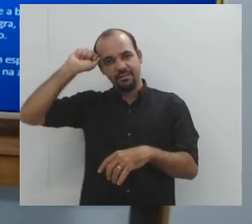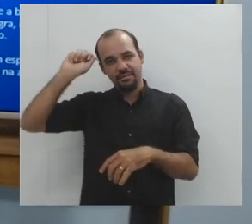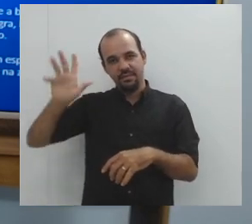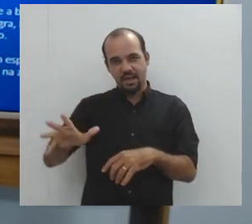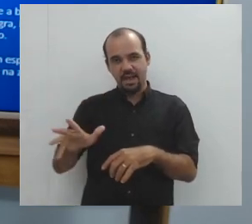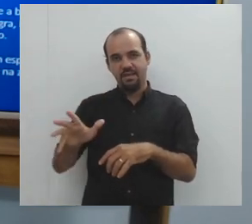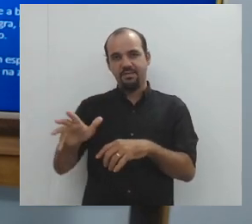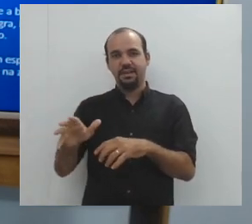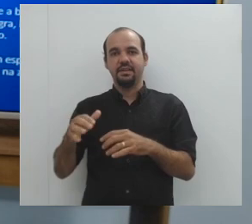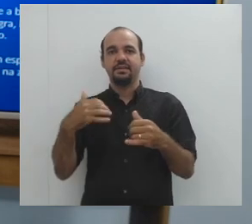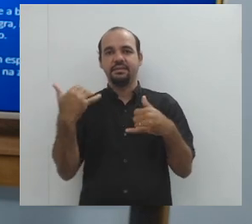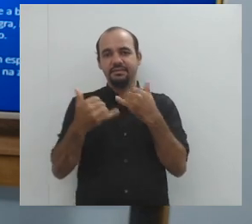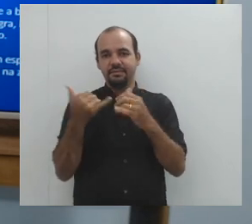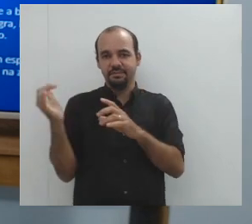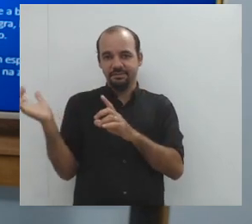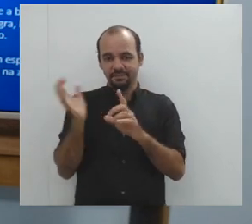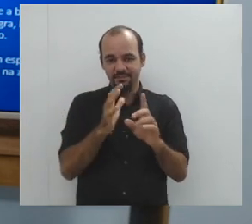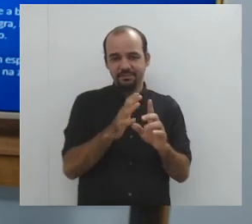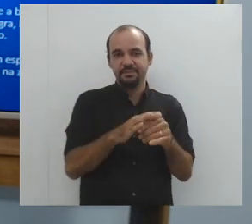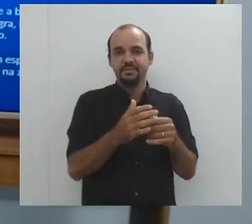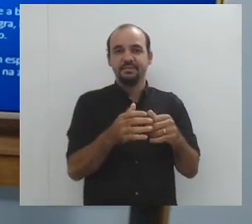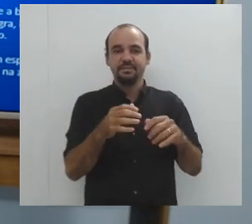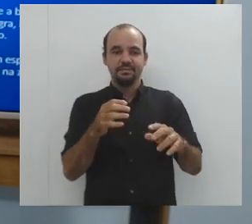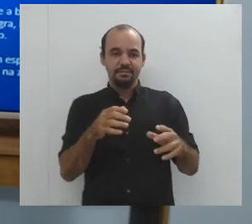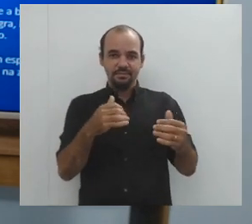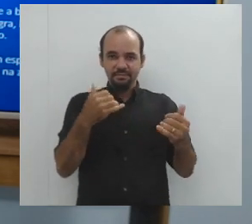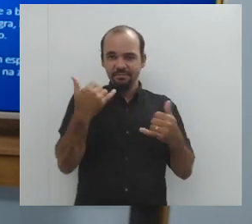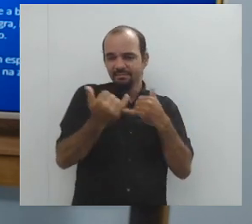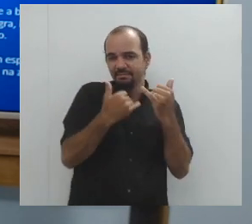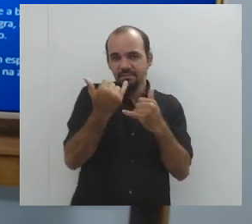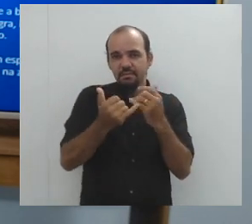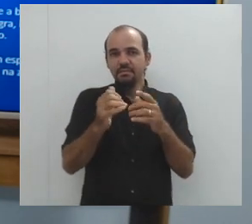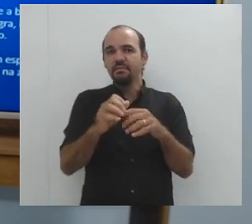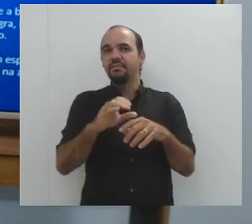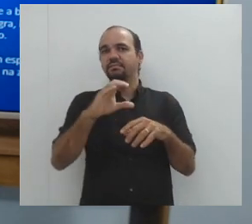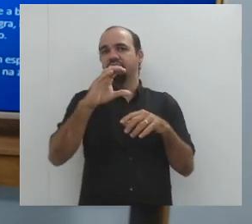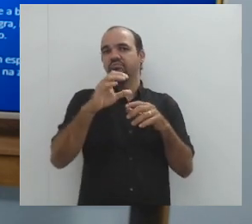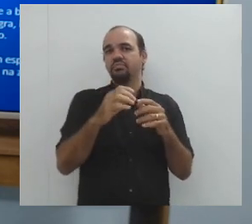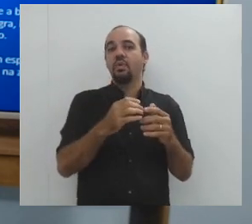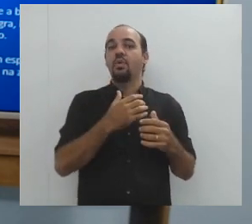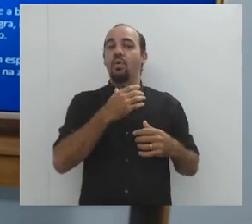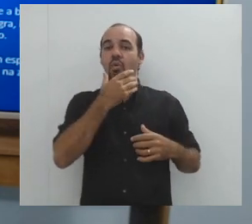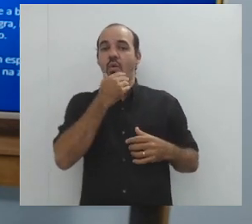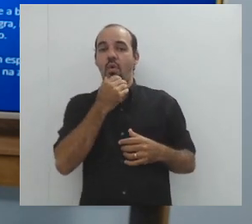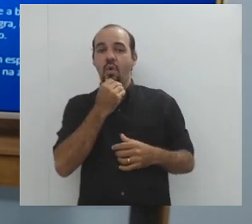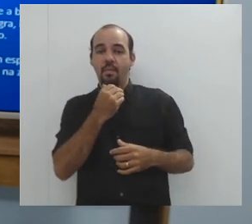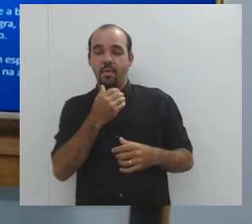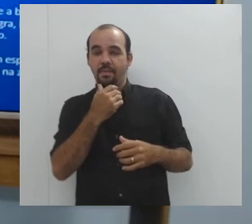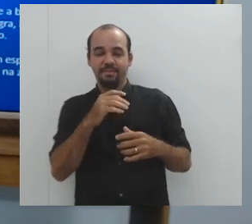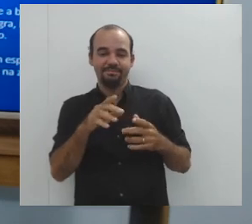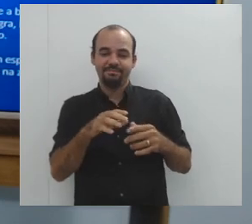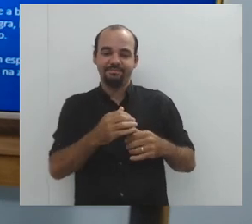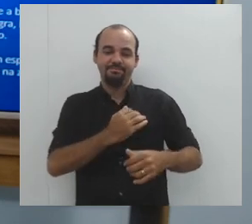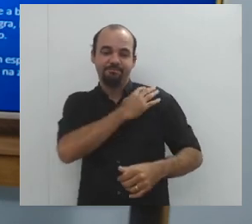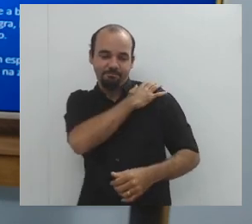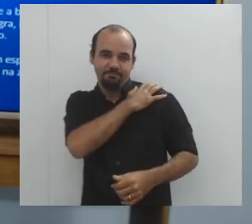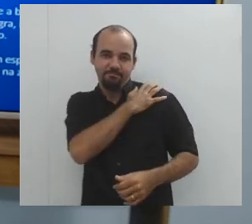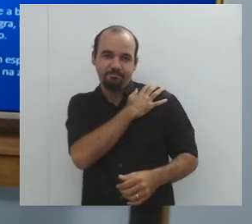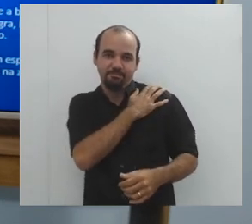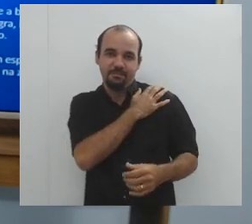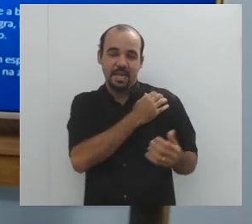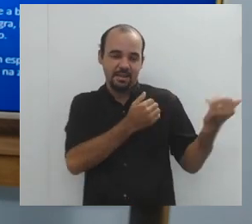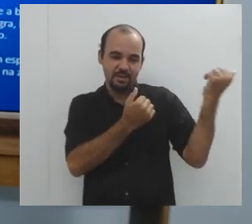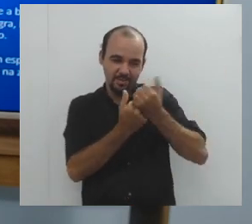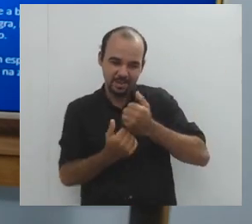Mato Amarra o Negro, é a simulação de capturar negros fugitivos. Então as